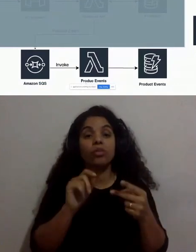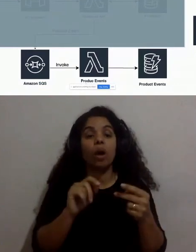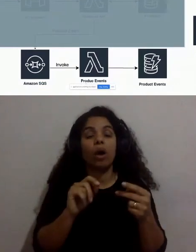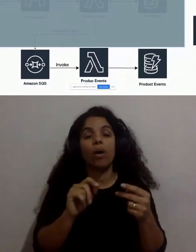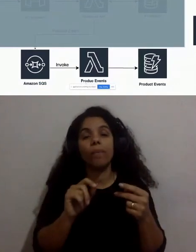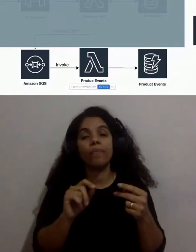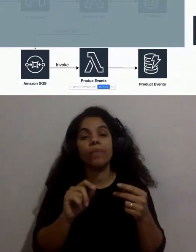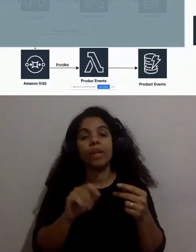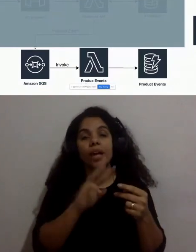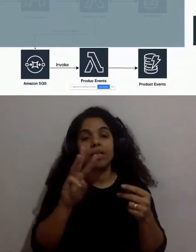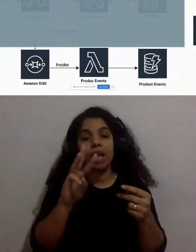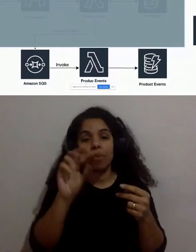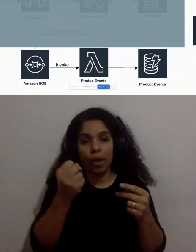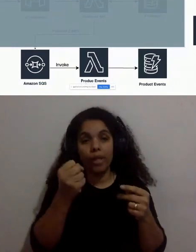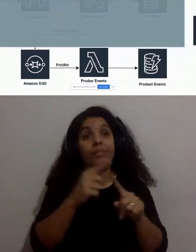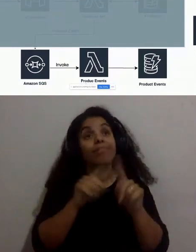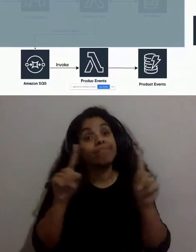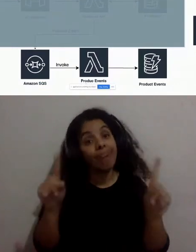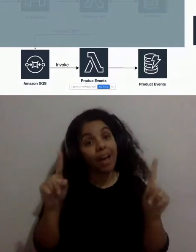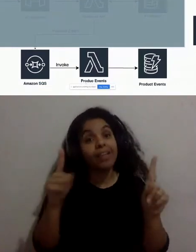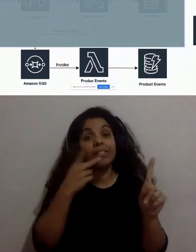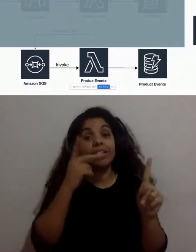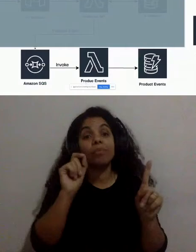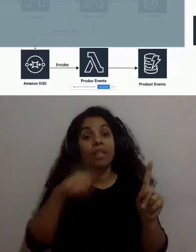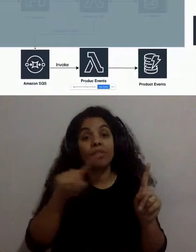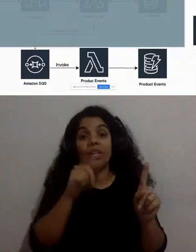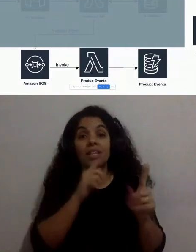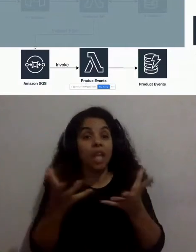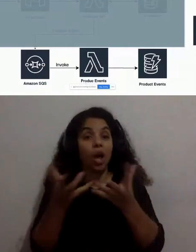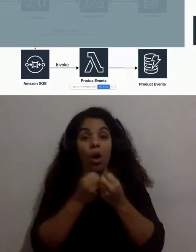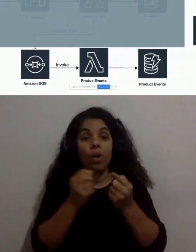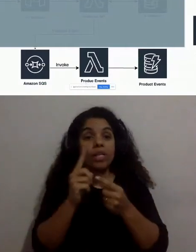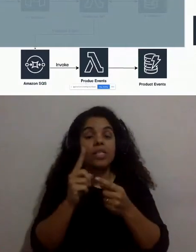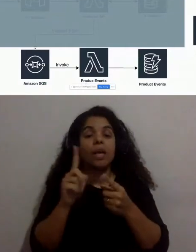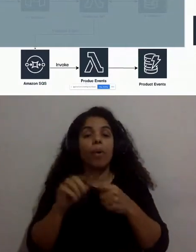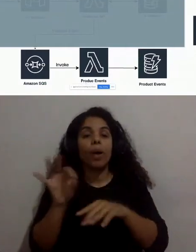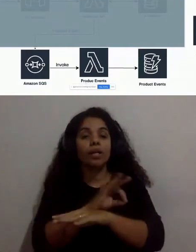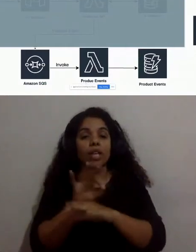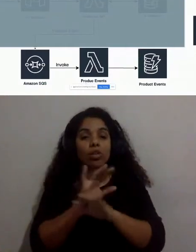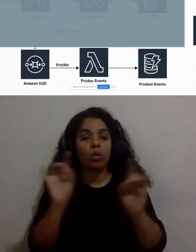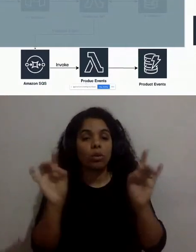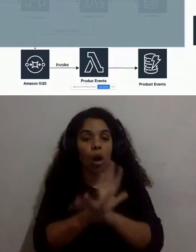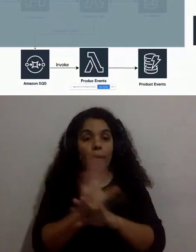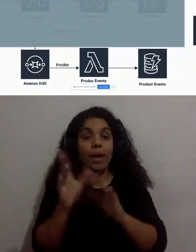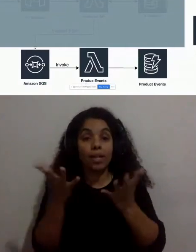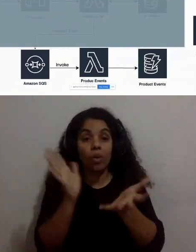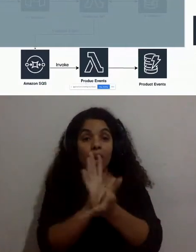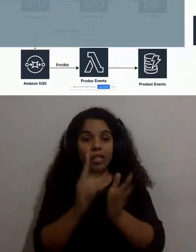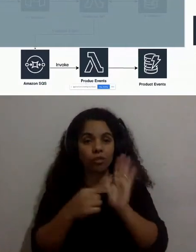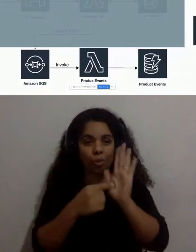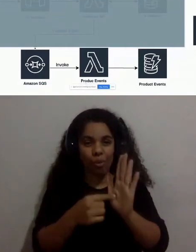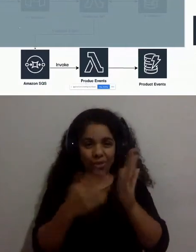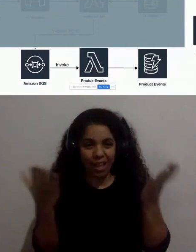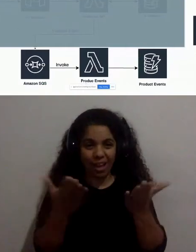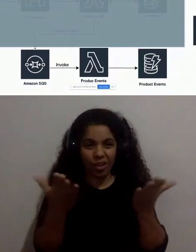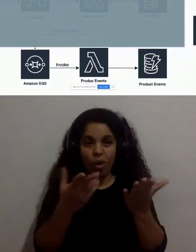à AWS. Mas digamos que você não recebeu a arquitetura completa, que é o caso que eu vou mostrar agora. Digamos